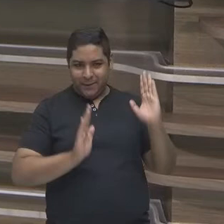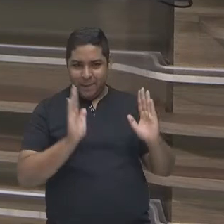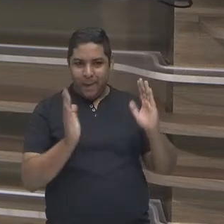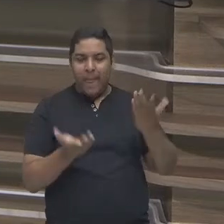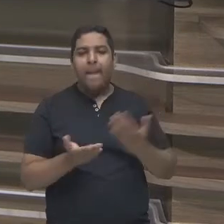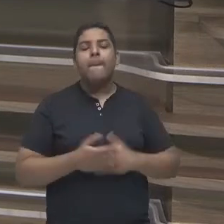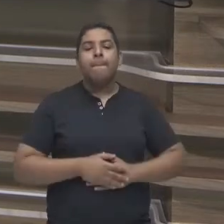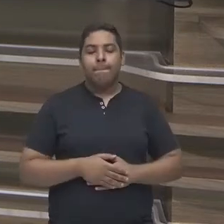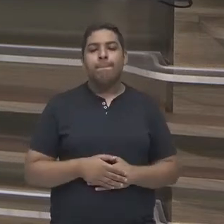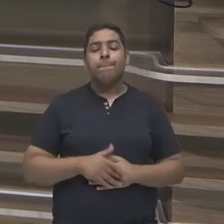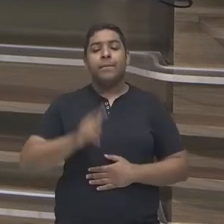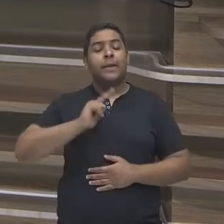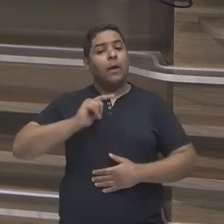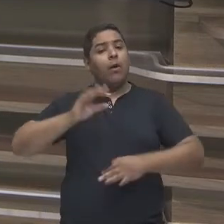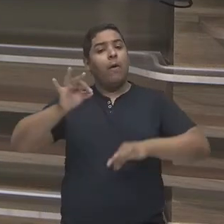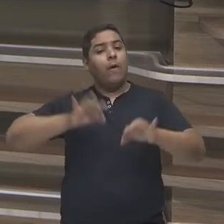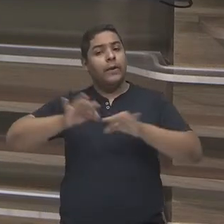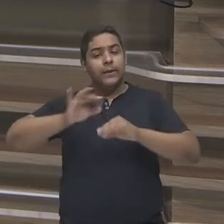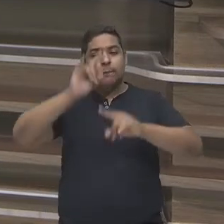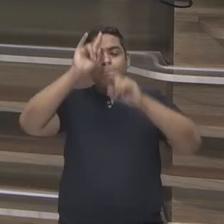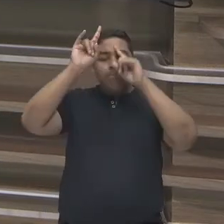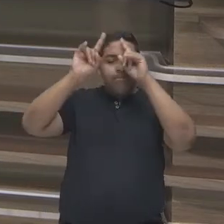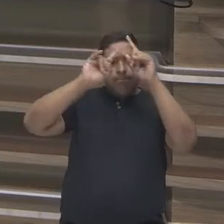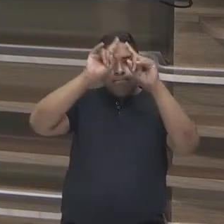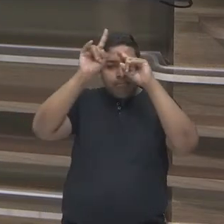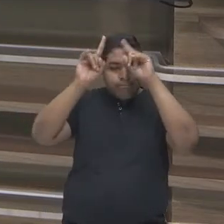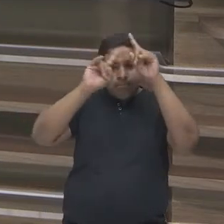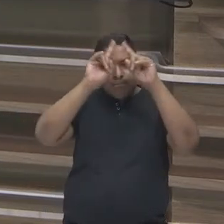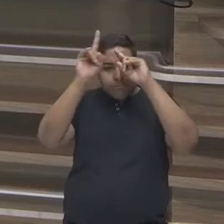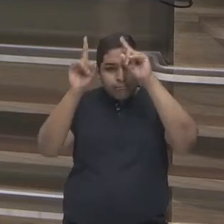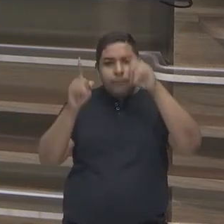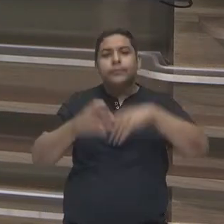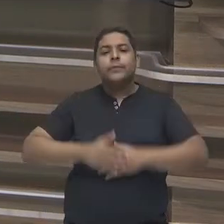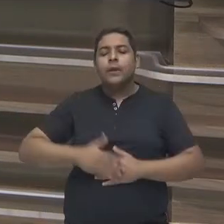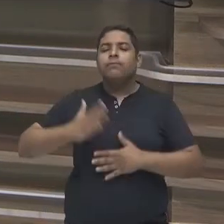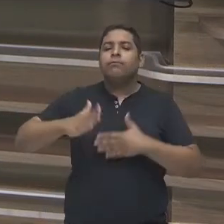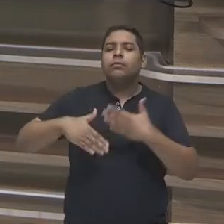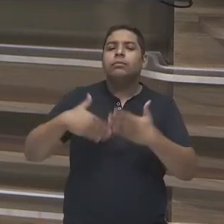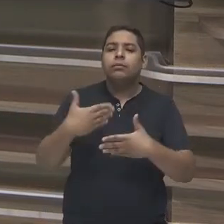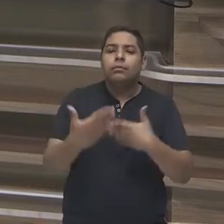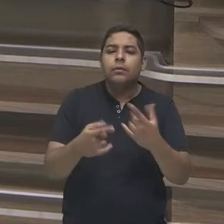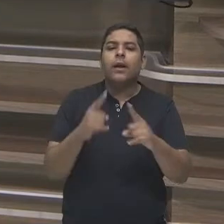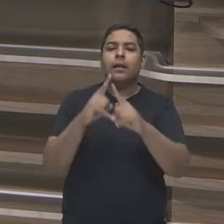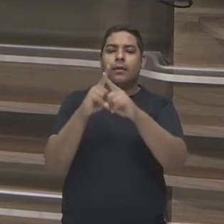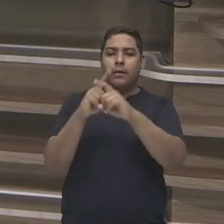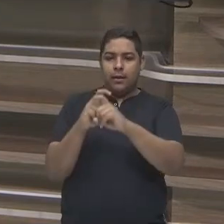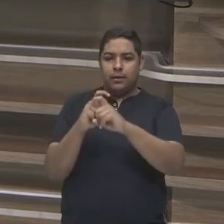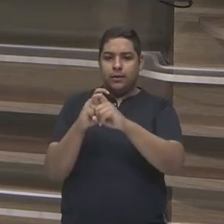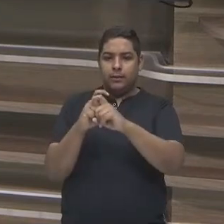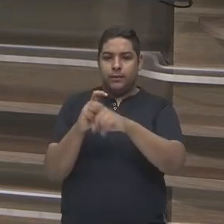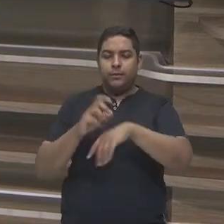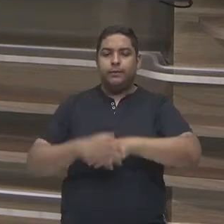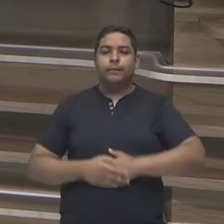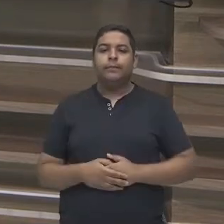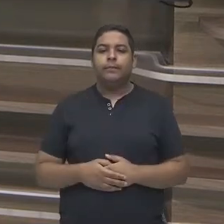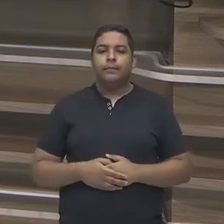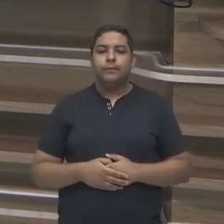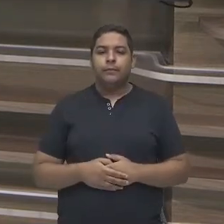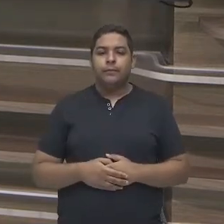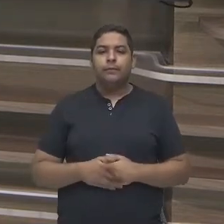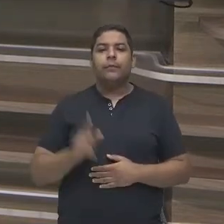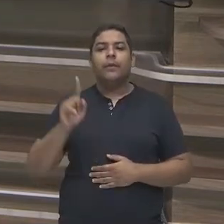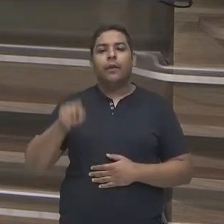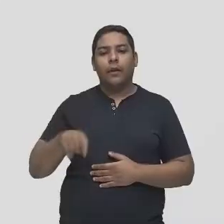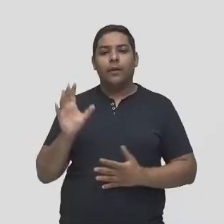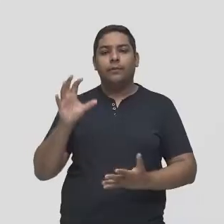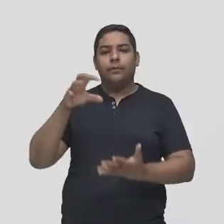se começa uma organização de ideias para dar origem a esse processo chamado nazismo, que vai ser um regime totalitário